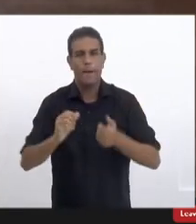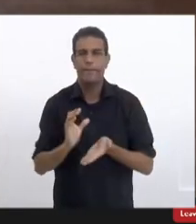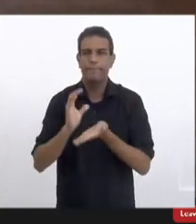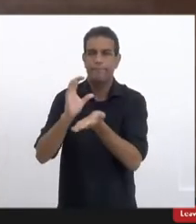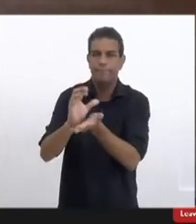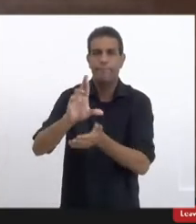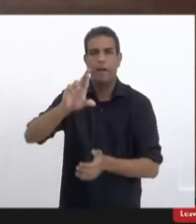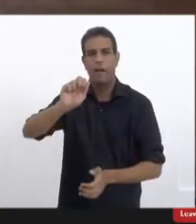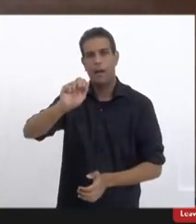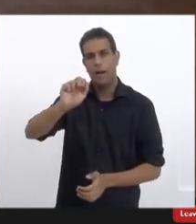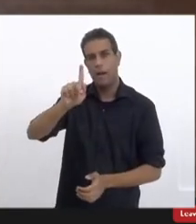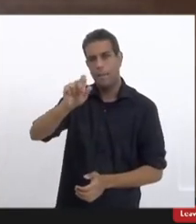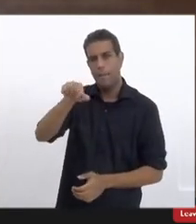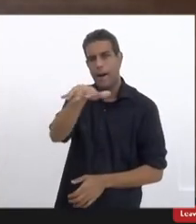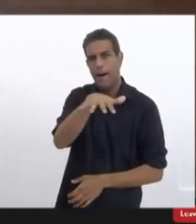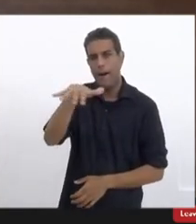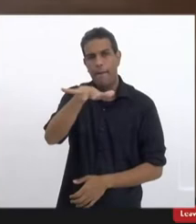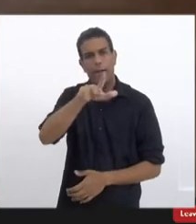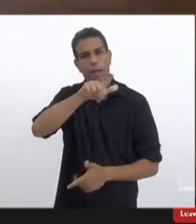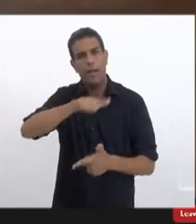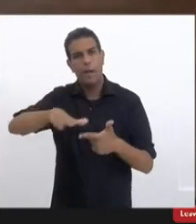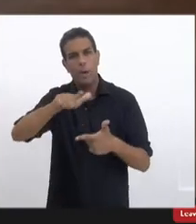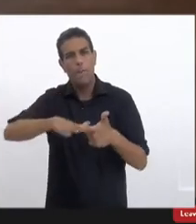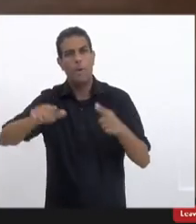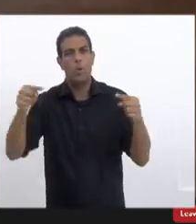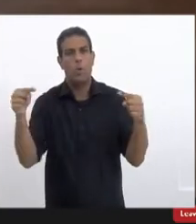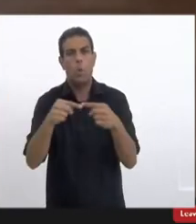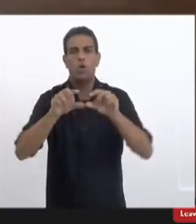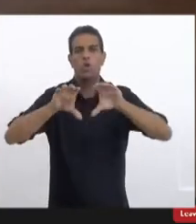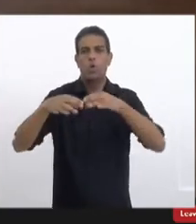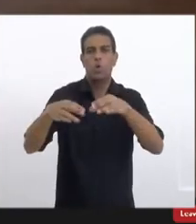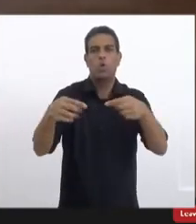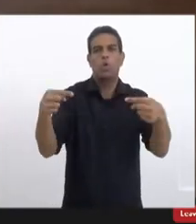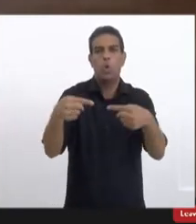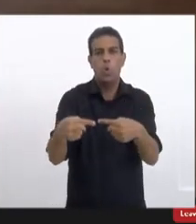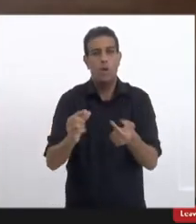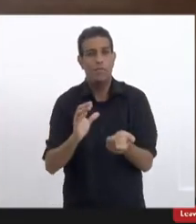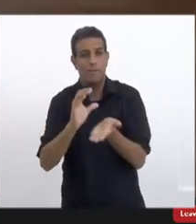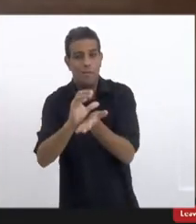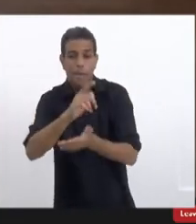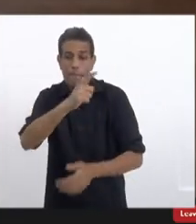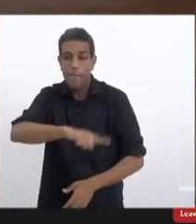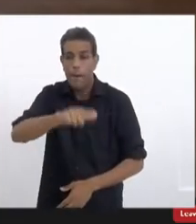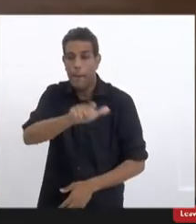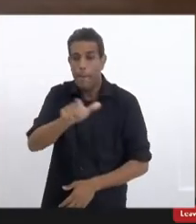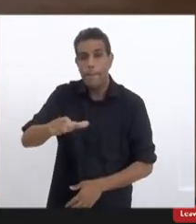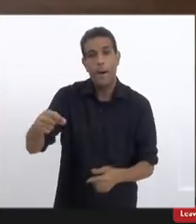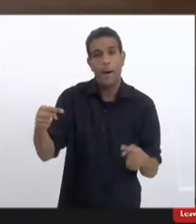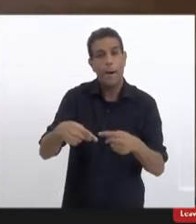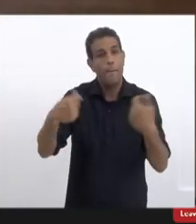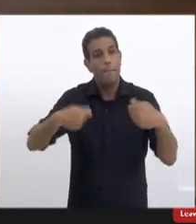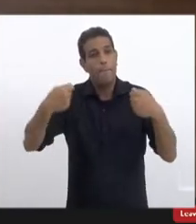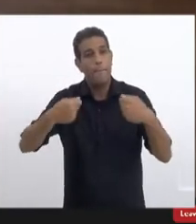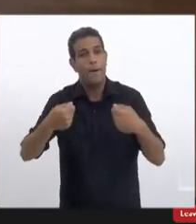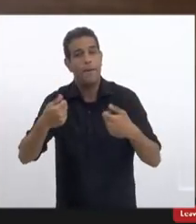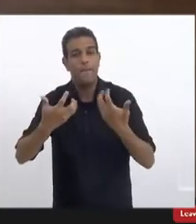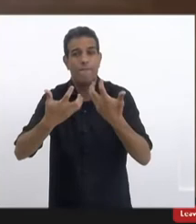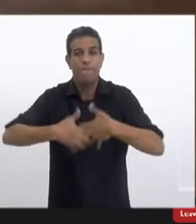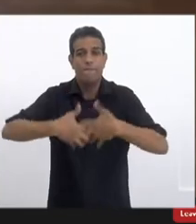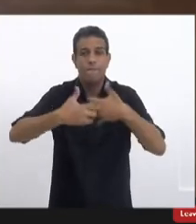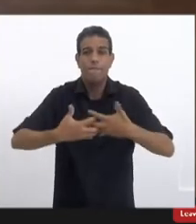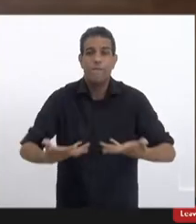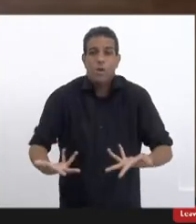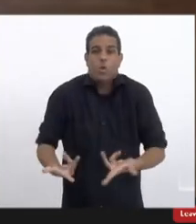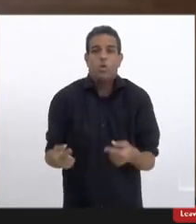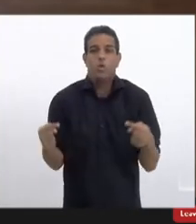na RAPS, não podemos esquecer que esse é um problema de saúde coletiva e que ainda que a gente invista em outros equipamentos, eles precisam funcionar mais